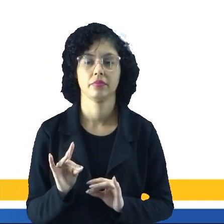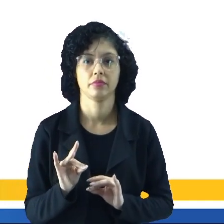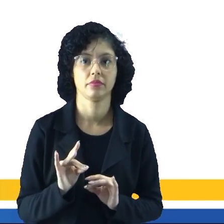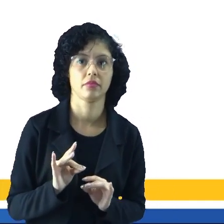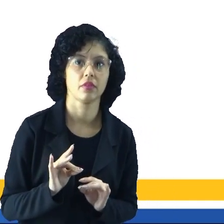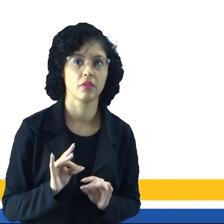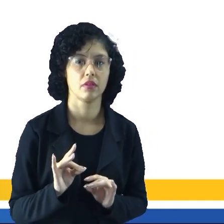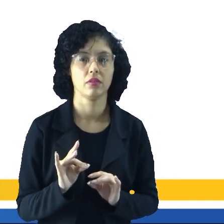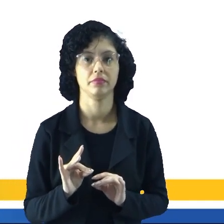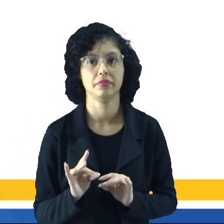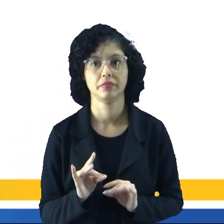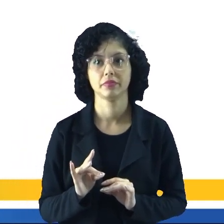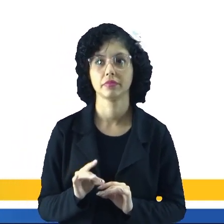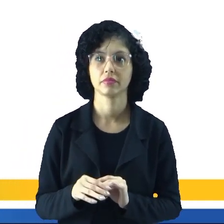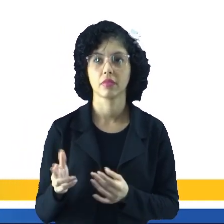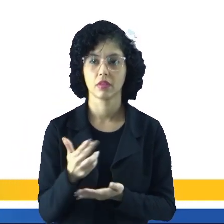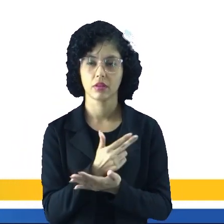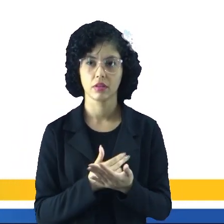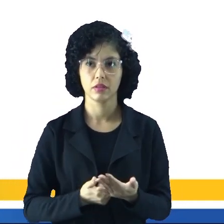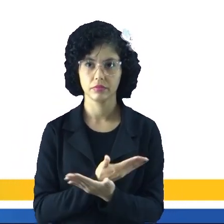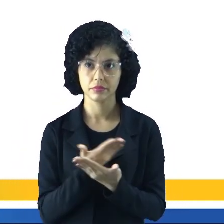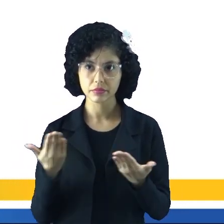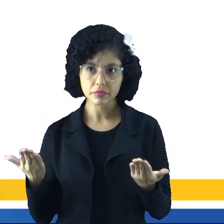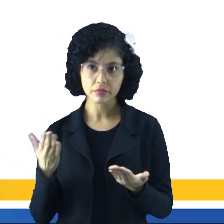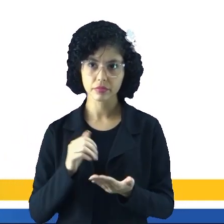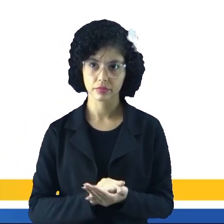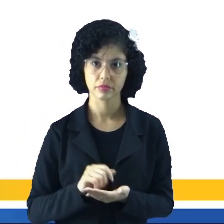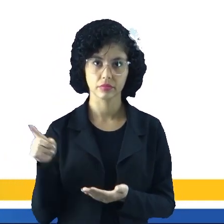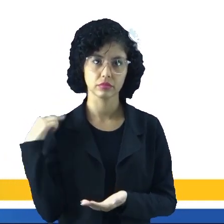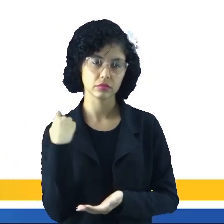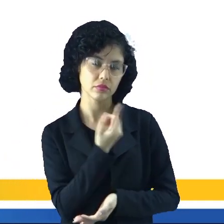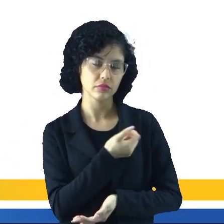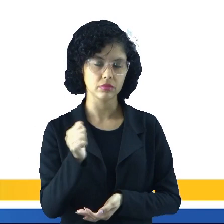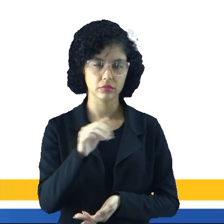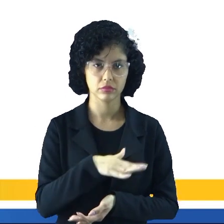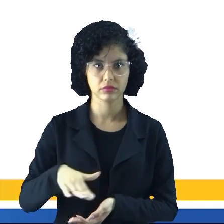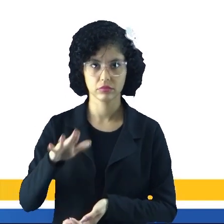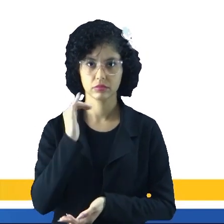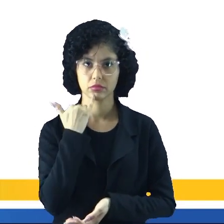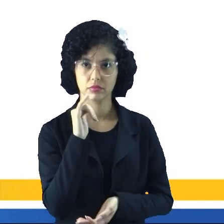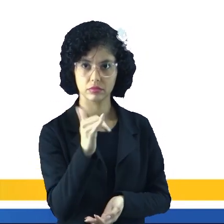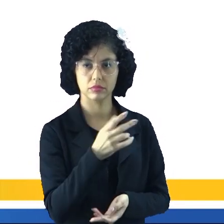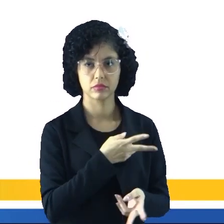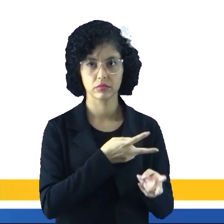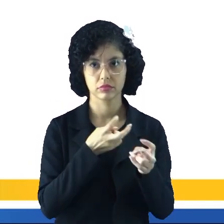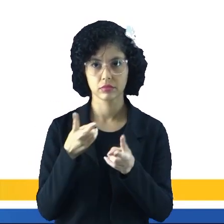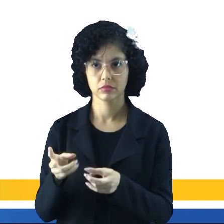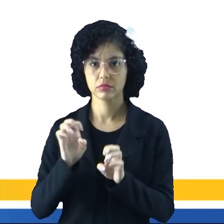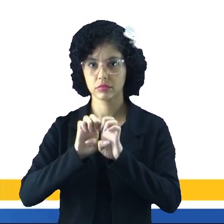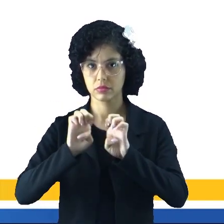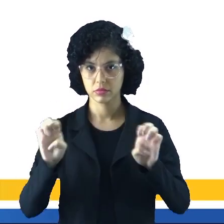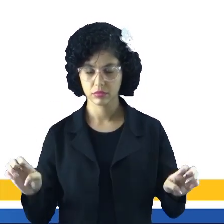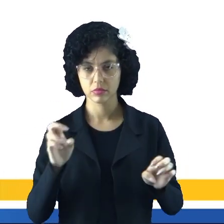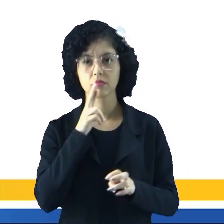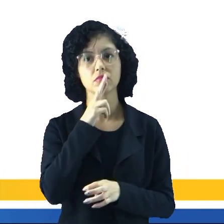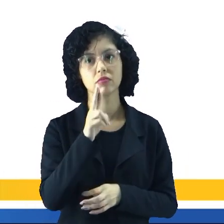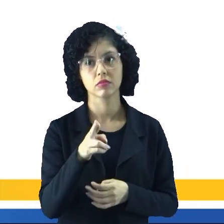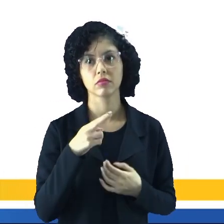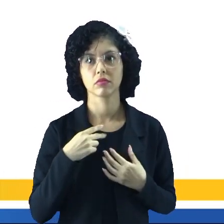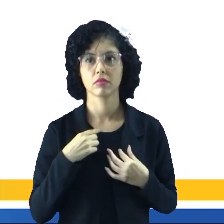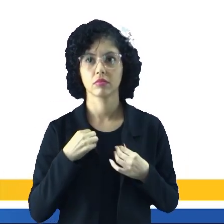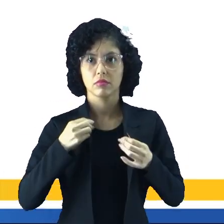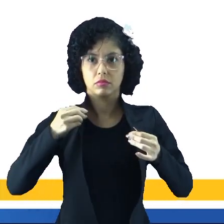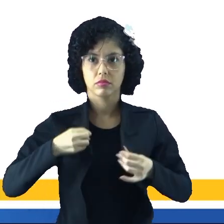destacada no desenho para vocês, é a região do nosso campo elétrico. Notem que a equação para calcularmos o